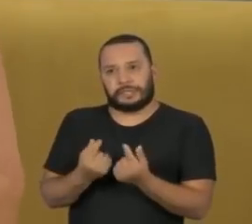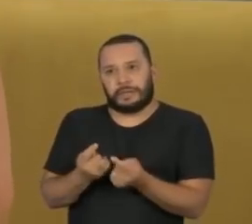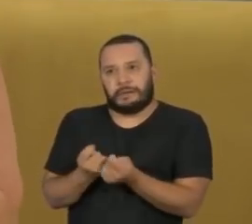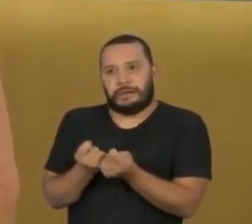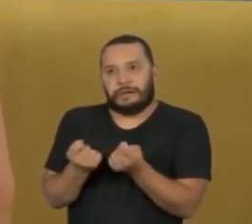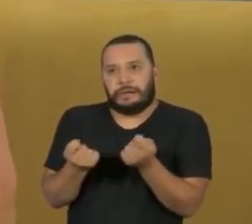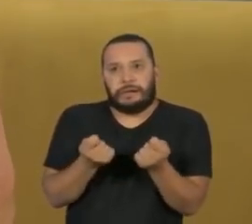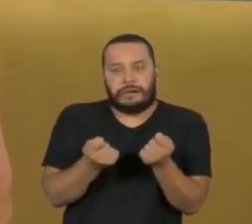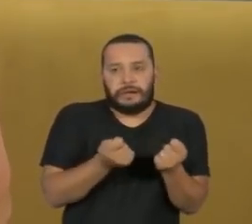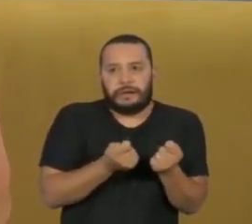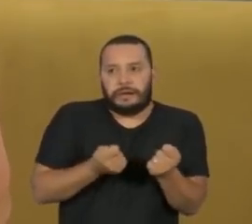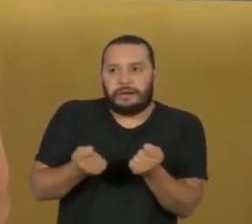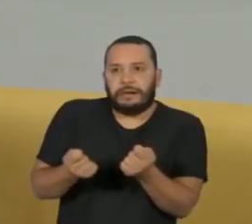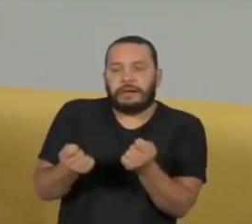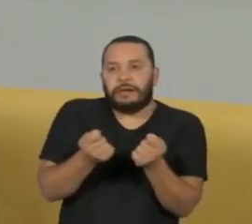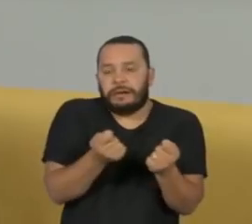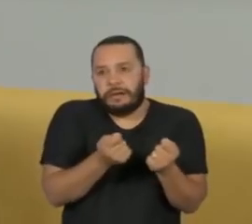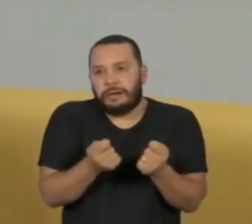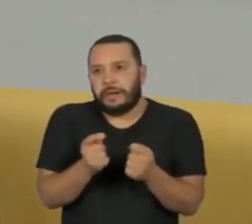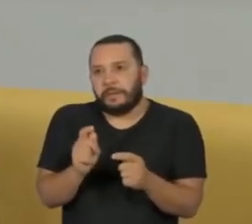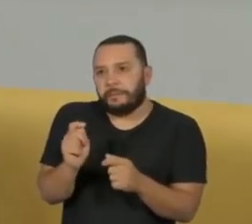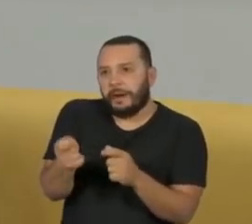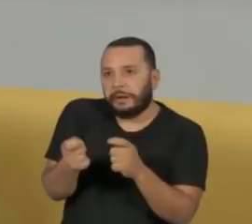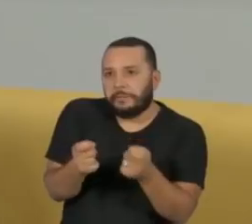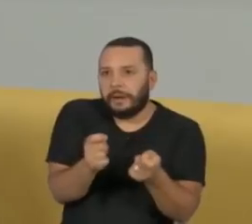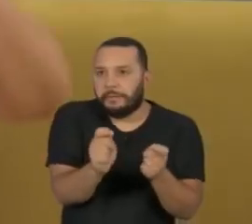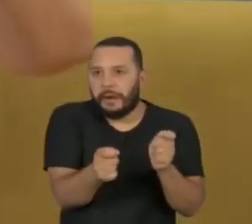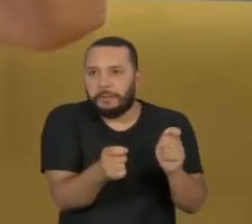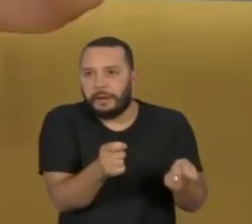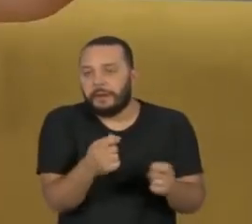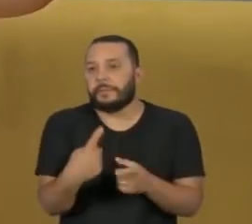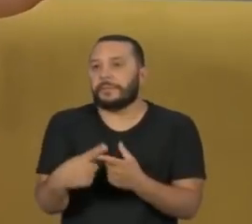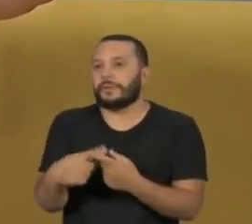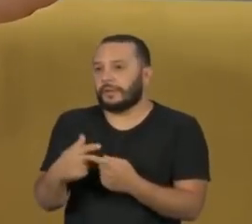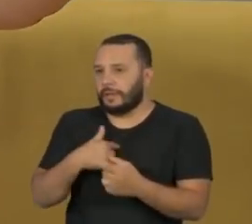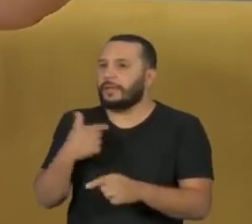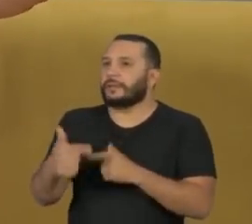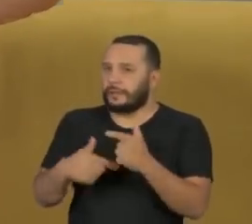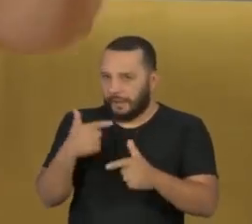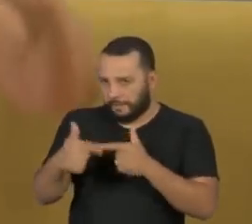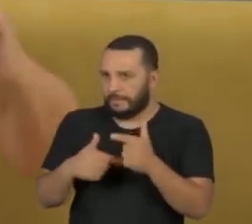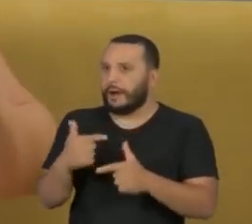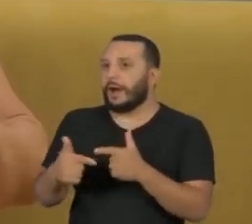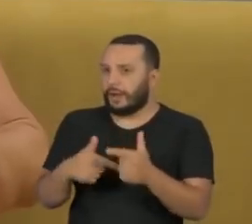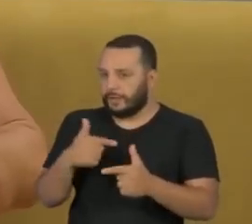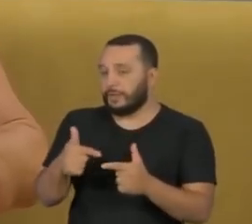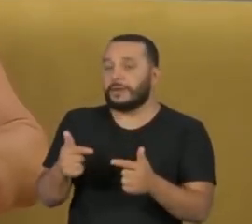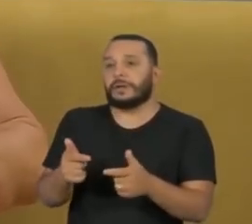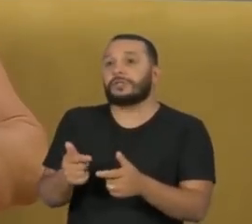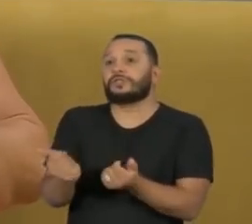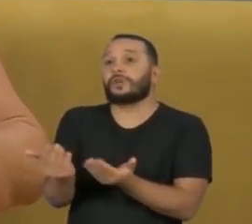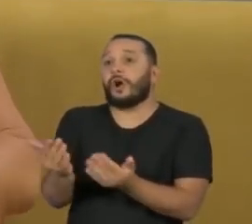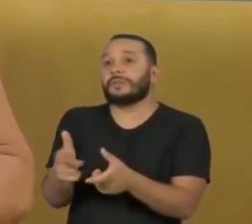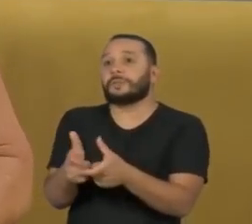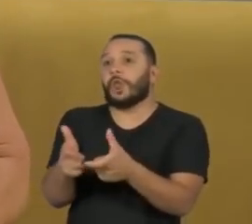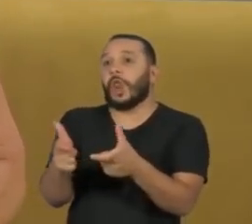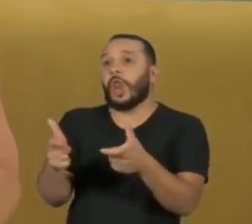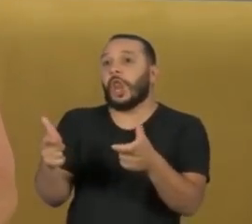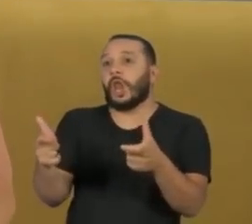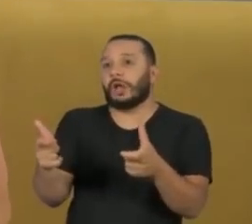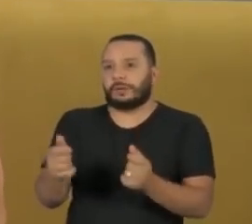poder sobreviver com aquilo que tem. Porque trabalho, em geral, acaba faltando mais para os mais jovens e para os mais velhos, né?